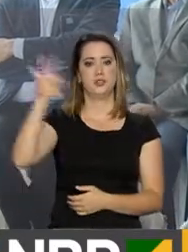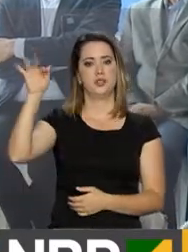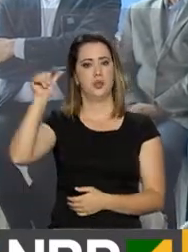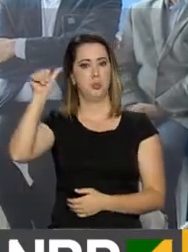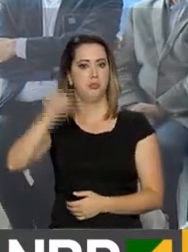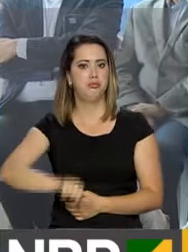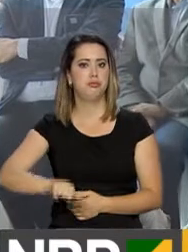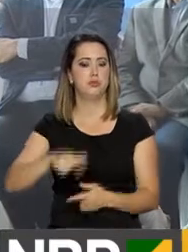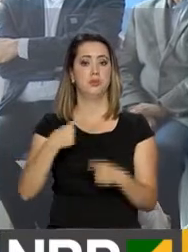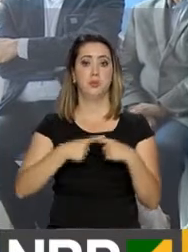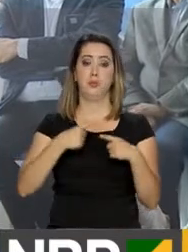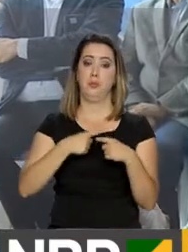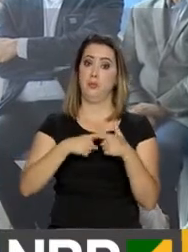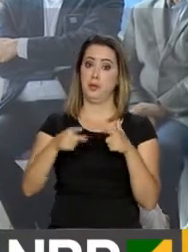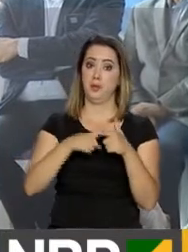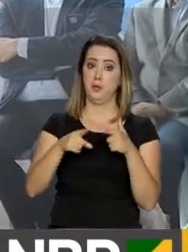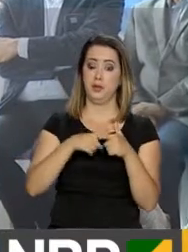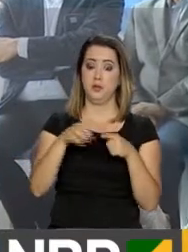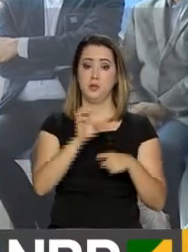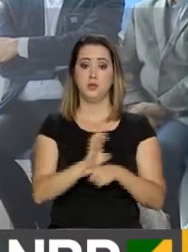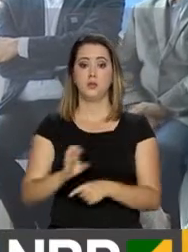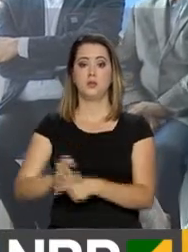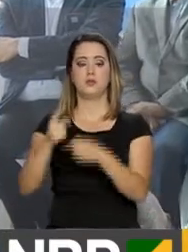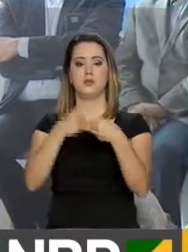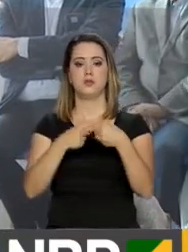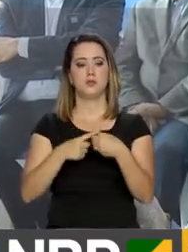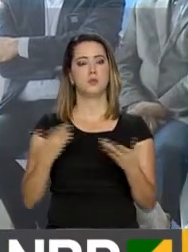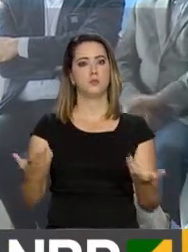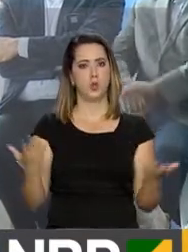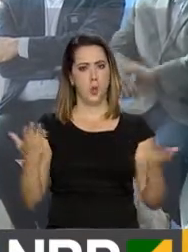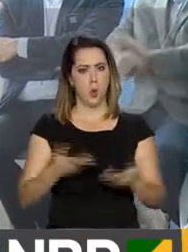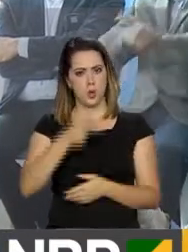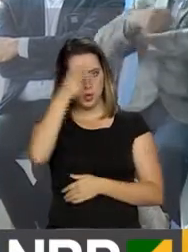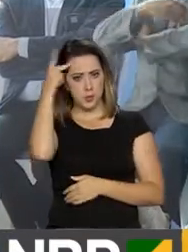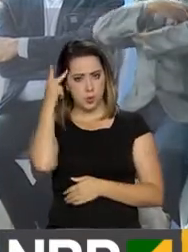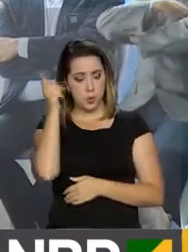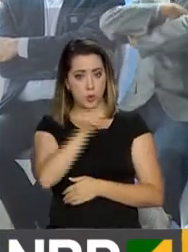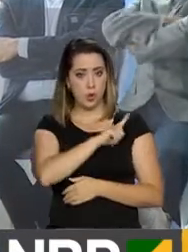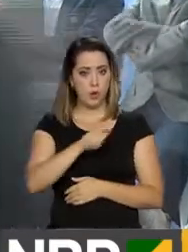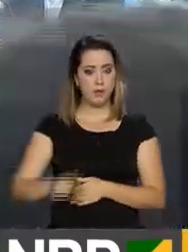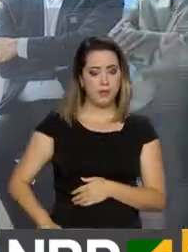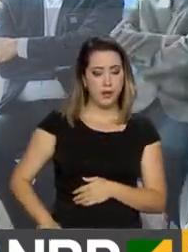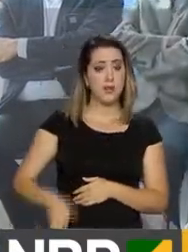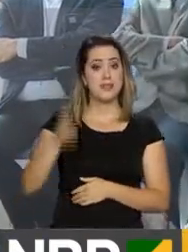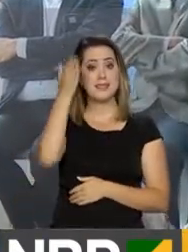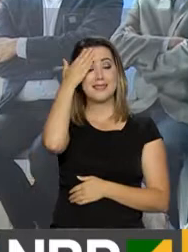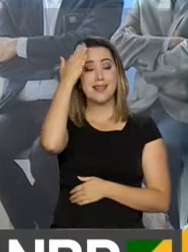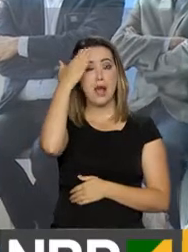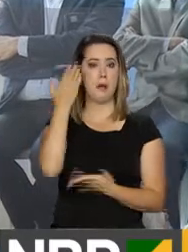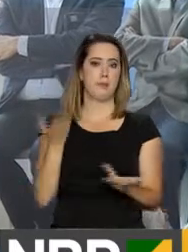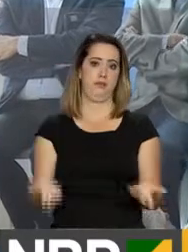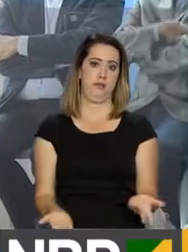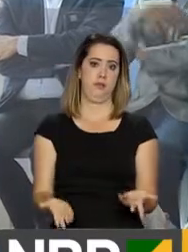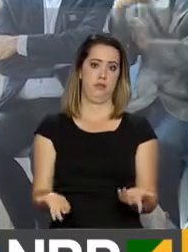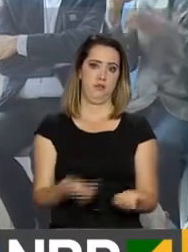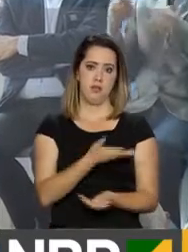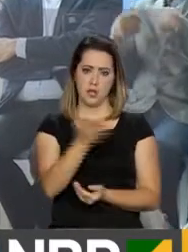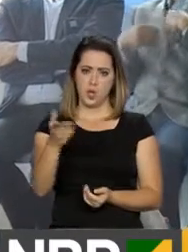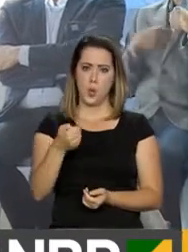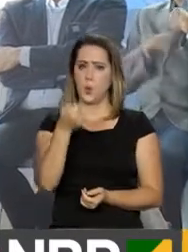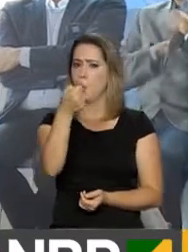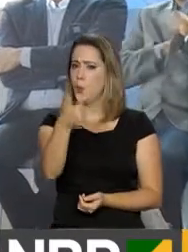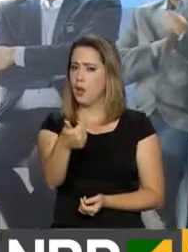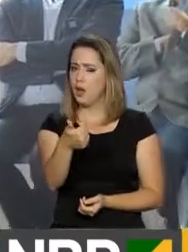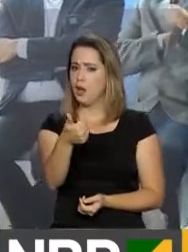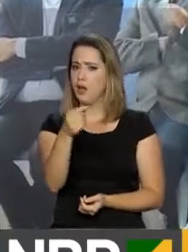dos estados e municípios. Hoje, quem governa uma cidade sabe disso. Nós somos quase, aqueles que estão governando as